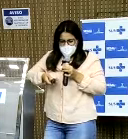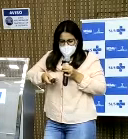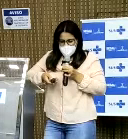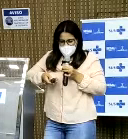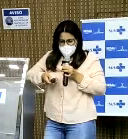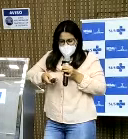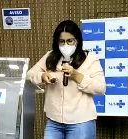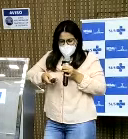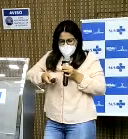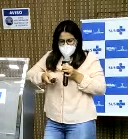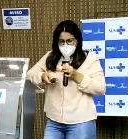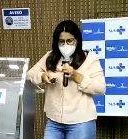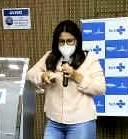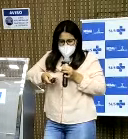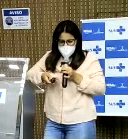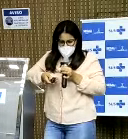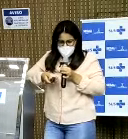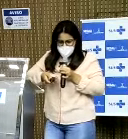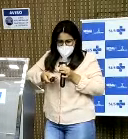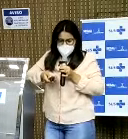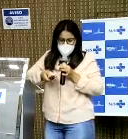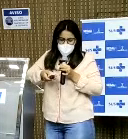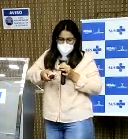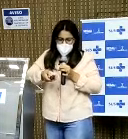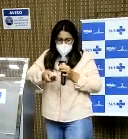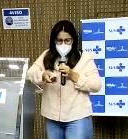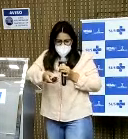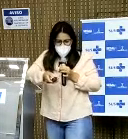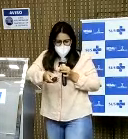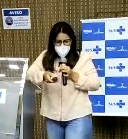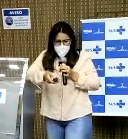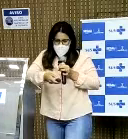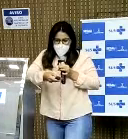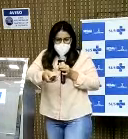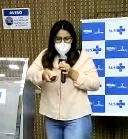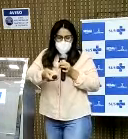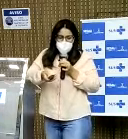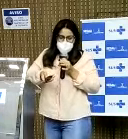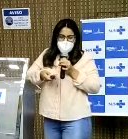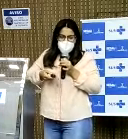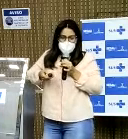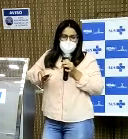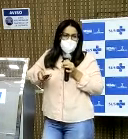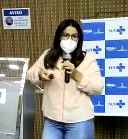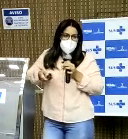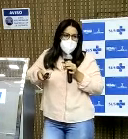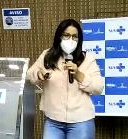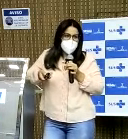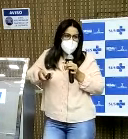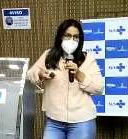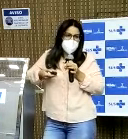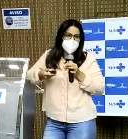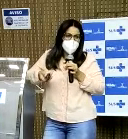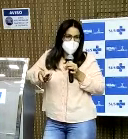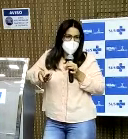2021. Percentual de gestantes encaminhadas para visita à maternidade de referência a partir da 28ª semana, 0 e 0, contando que a nossa